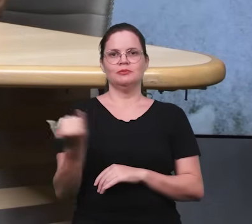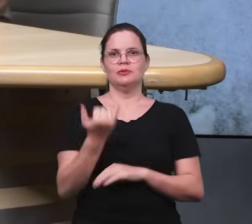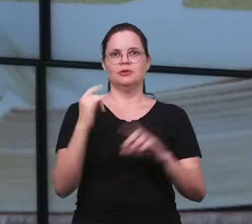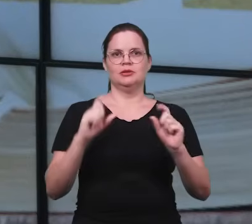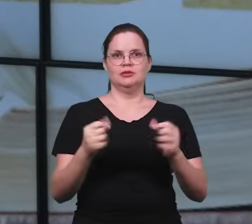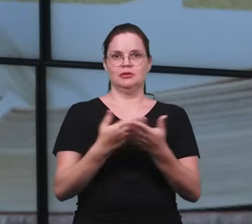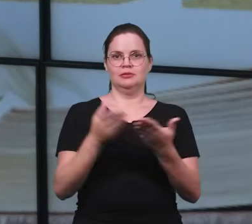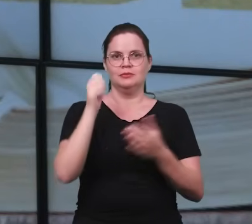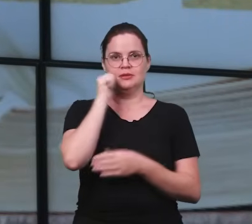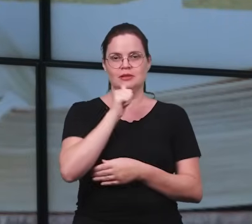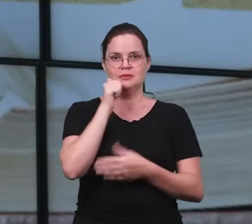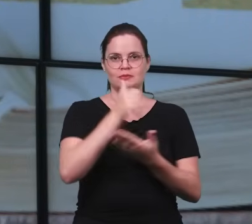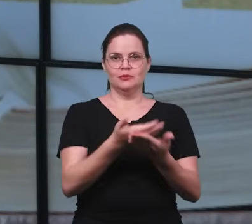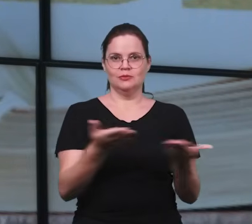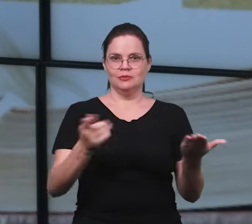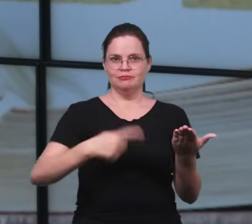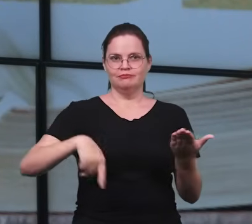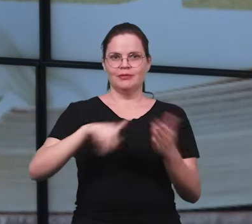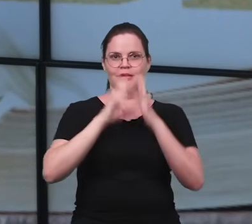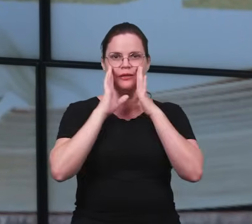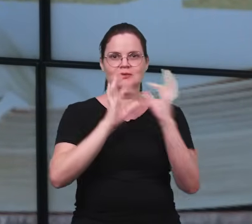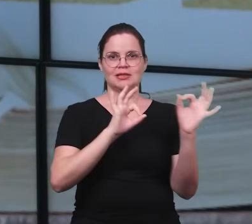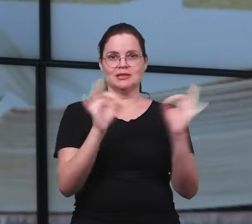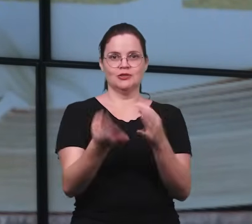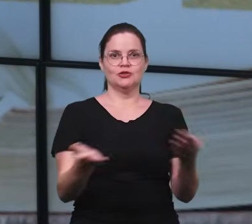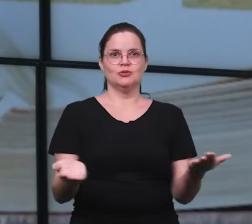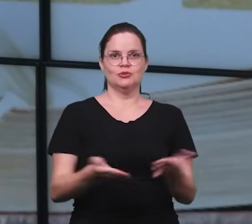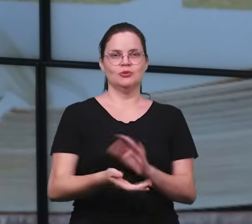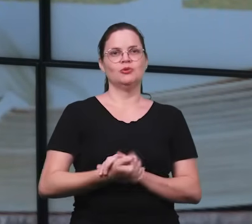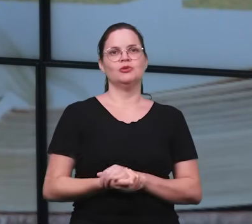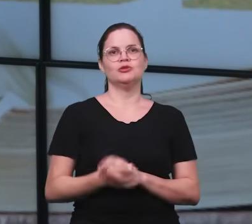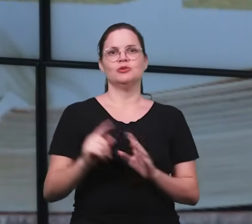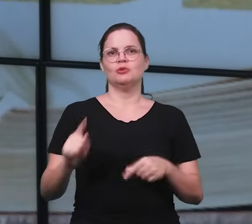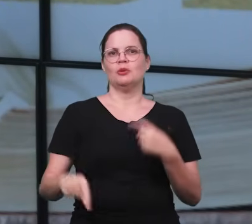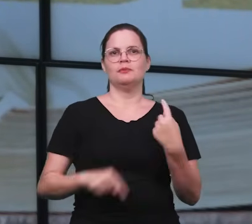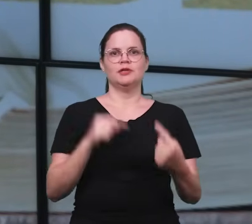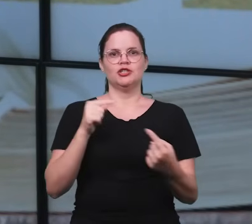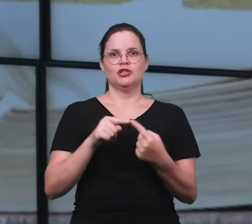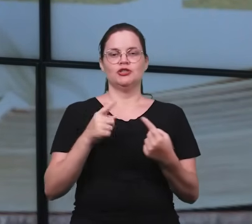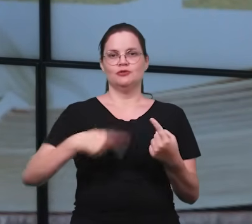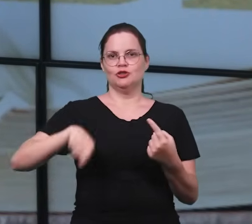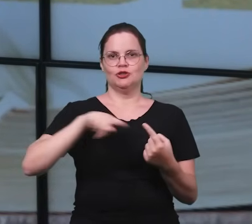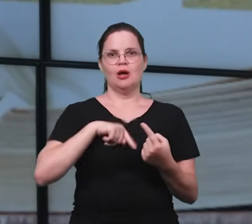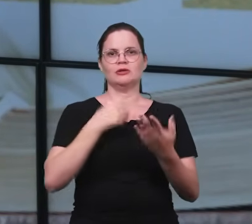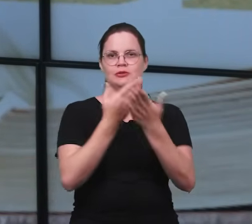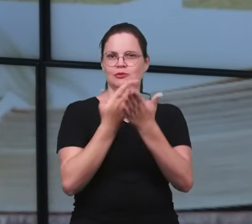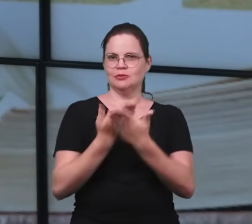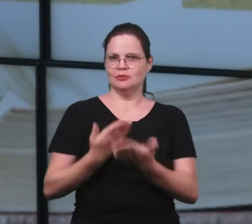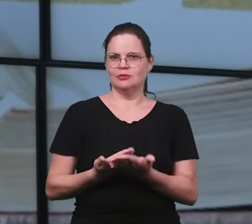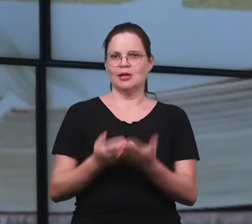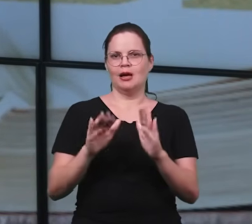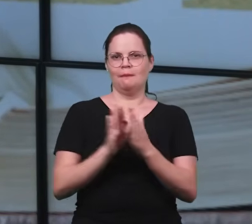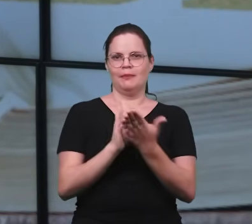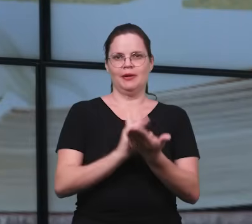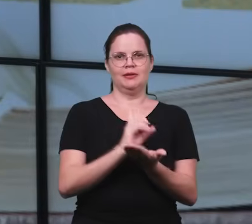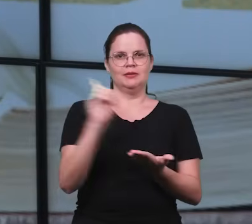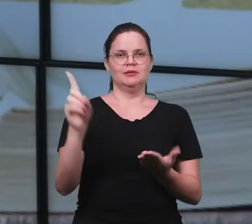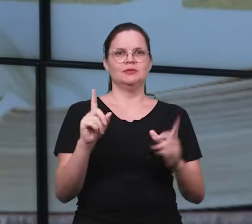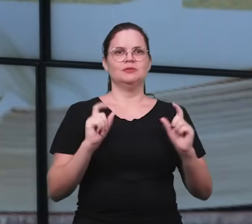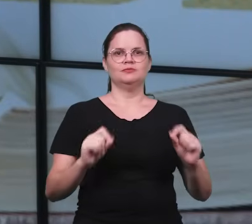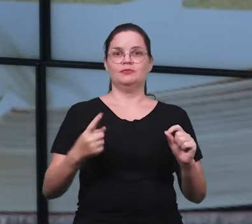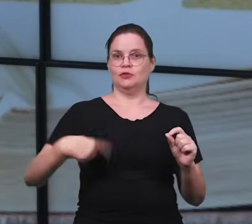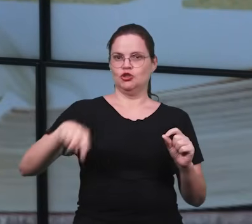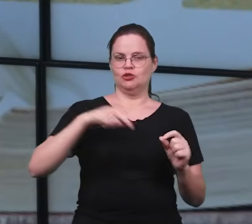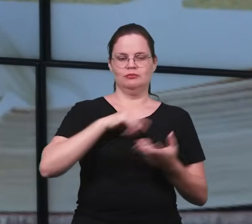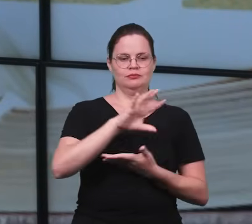essas mulheres que estão nos acompanhando que o propósito de nós conhecermos a palavra do Senhor e sermos